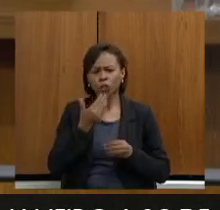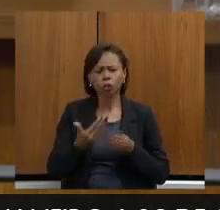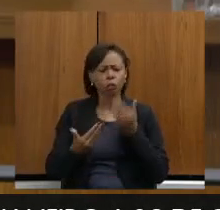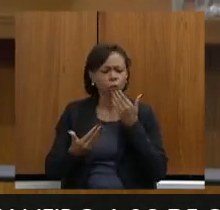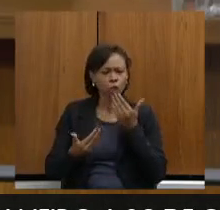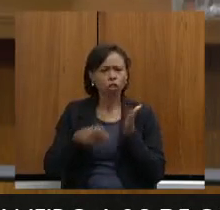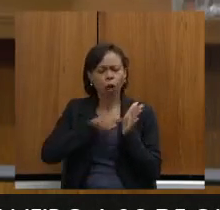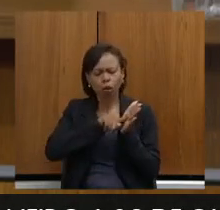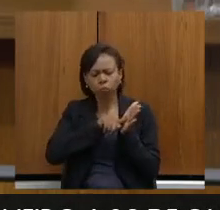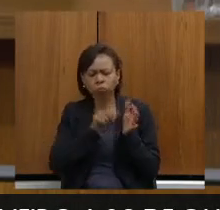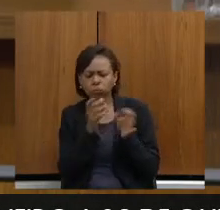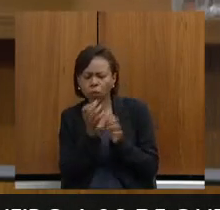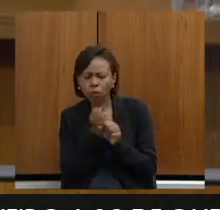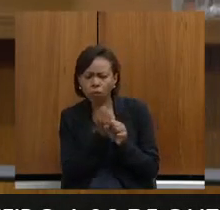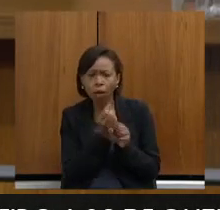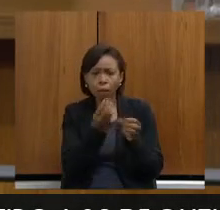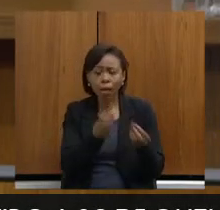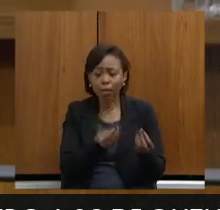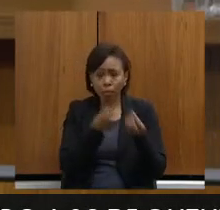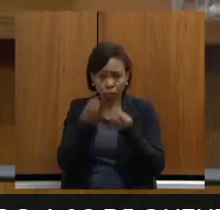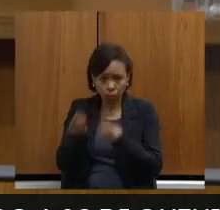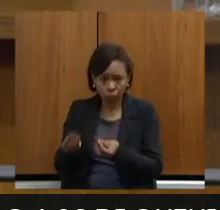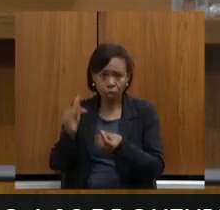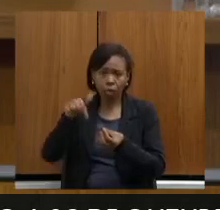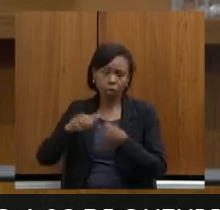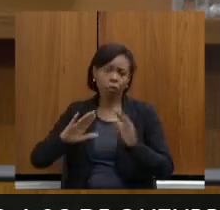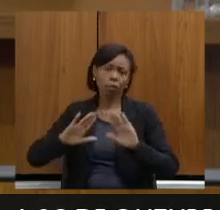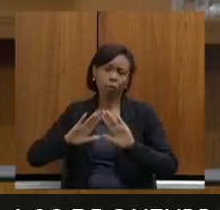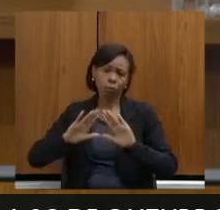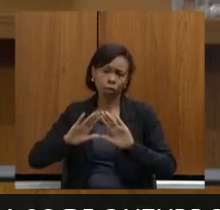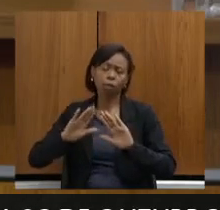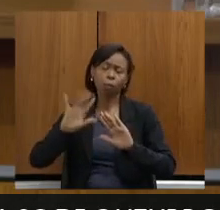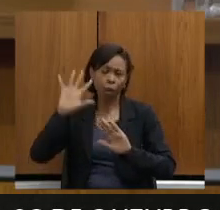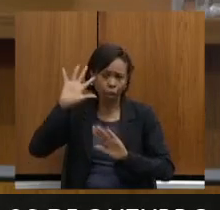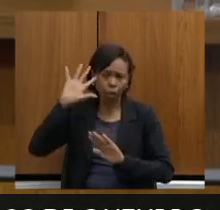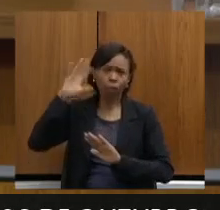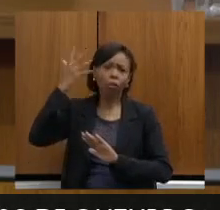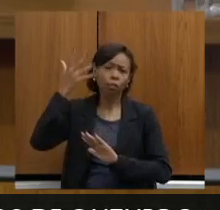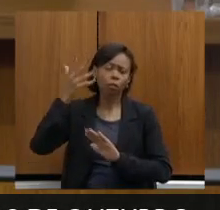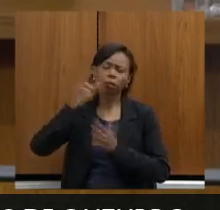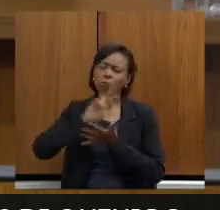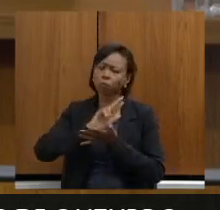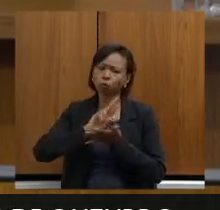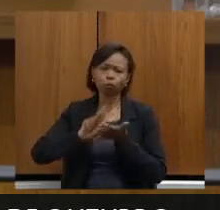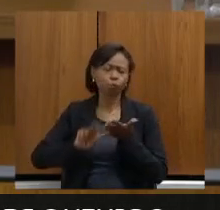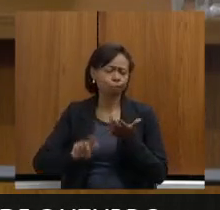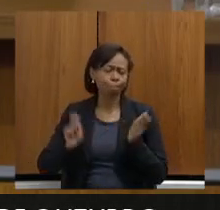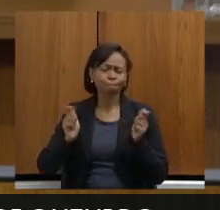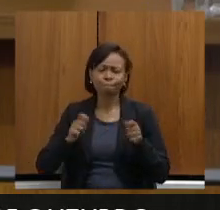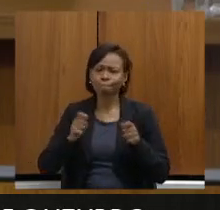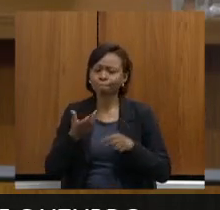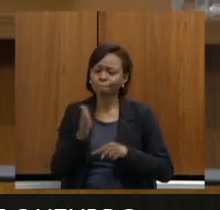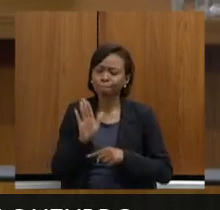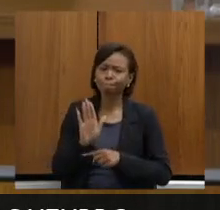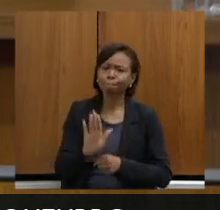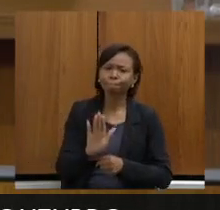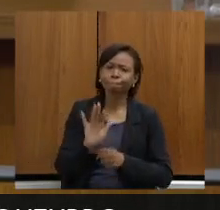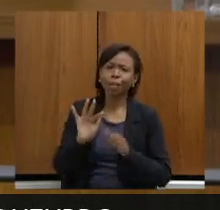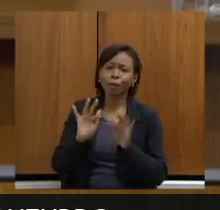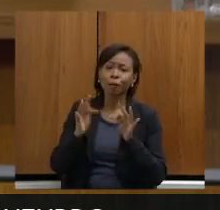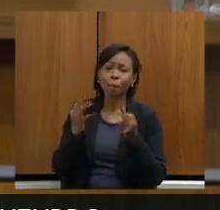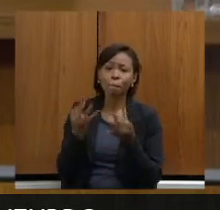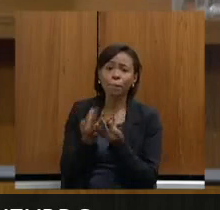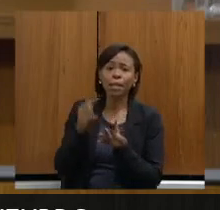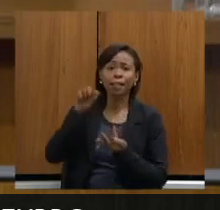secretaria vai trazer para vocês coisas que com certeza ajudariam e muito a manta as famílias no campo